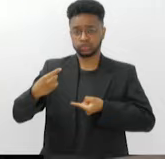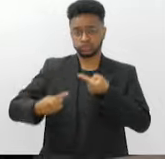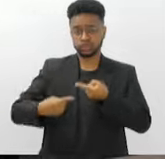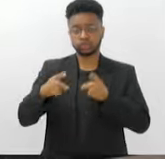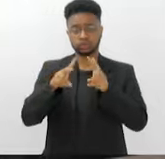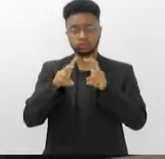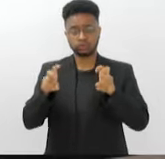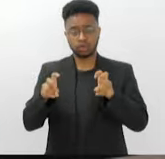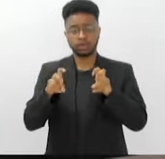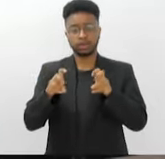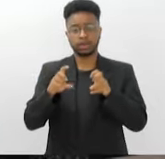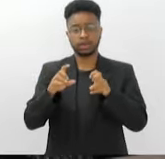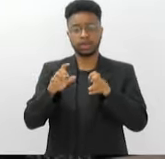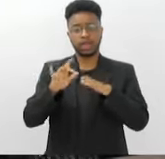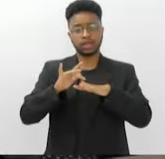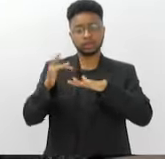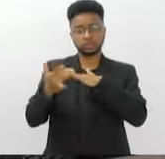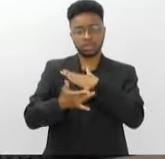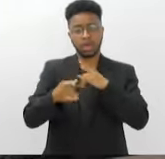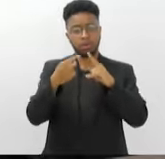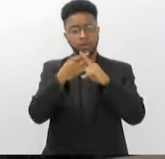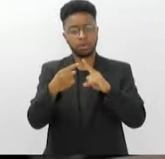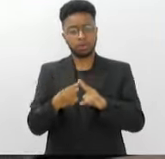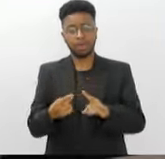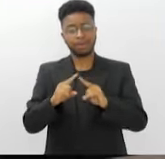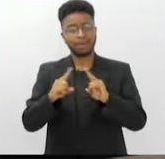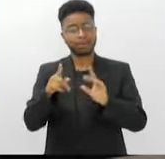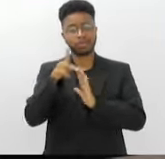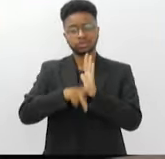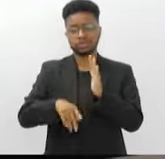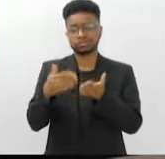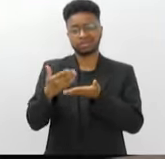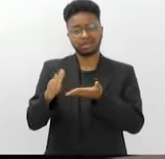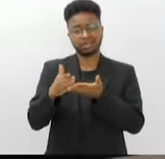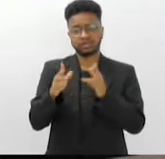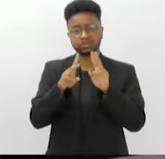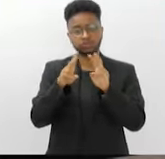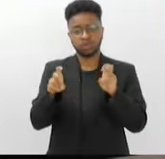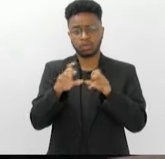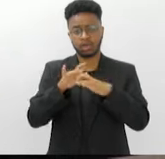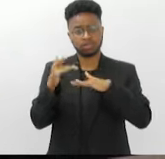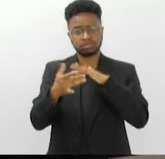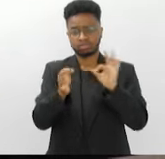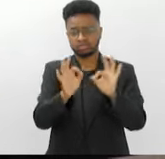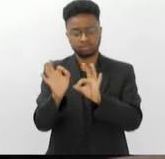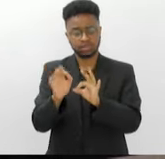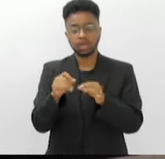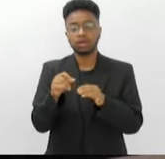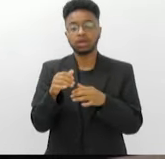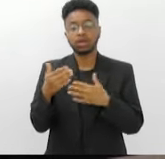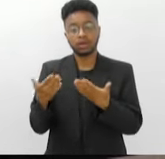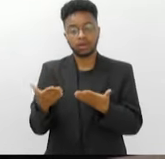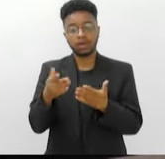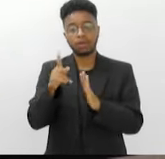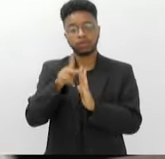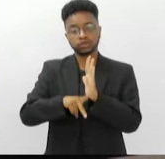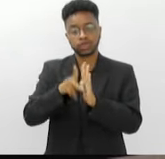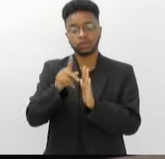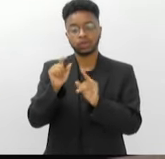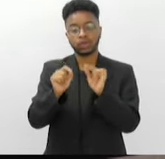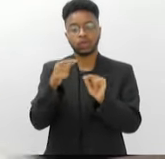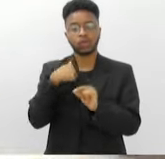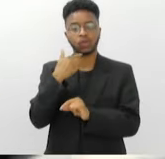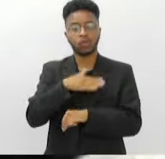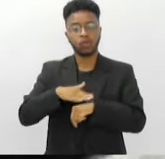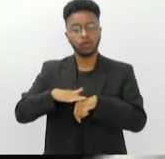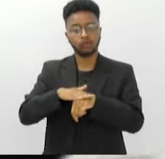redes, censura. Esse projeto não tem nada a ver com rede, nada a ver com censura. É um projeto, eu conversava com o procurador-geral